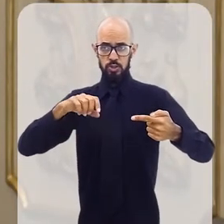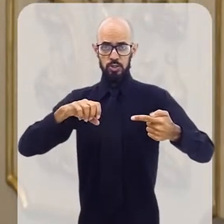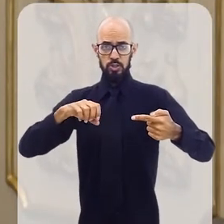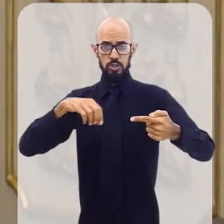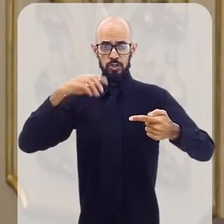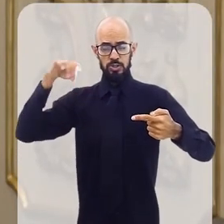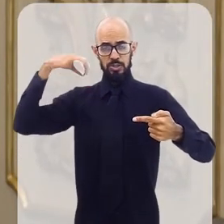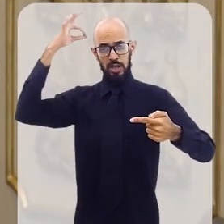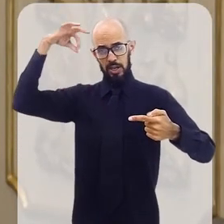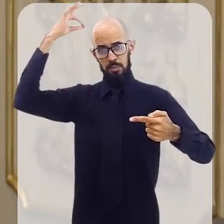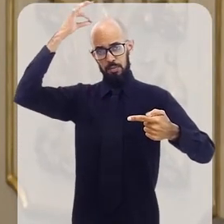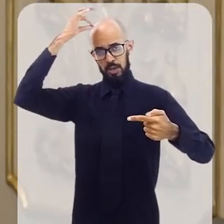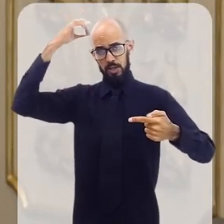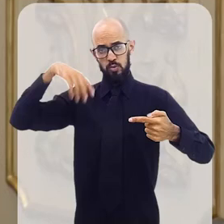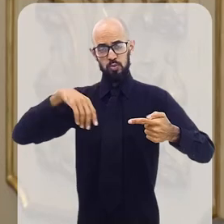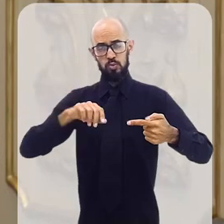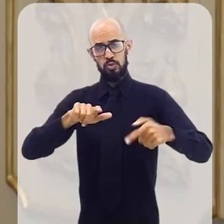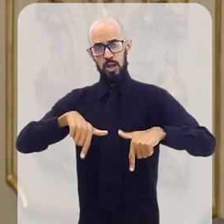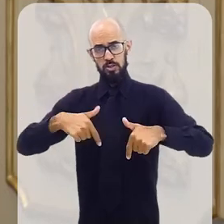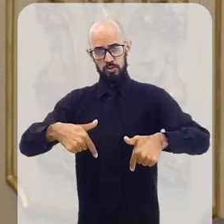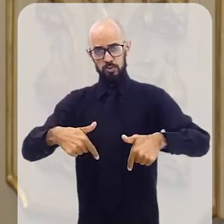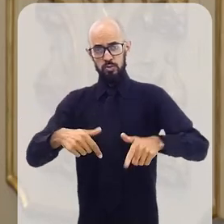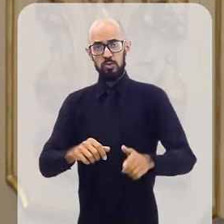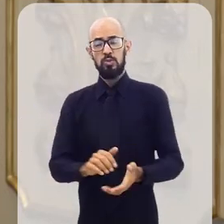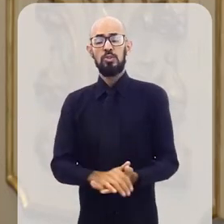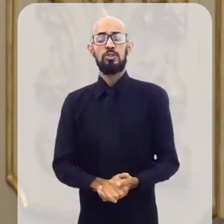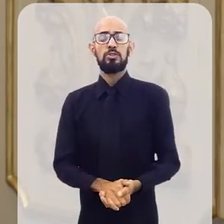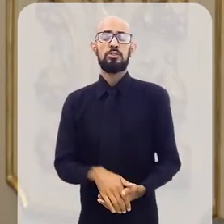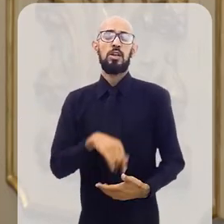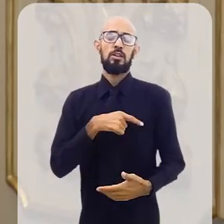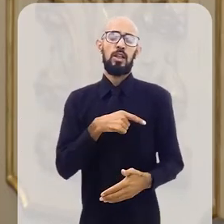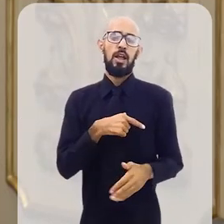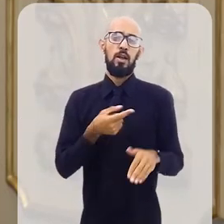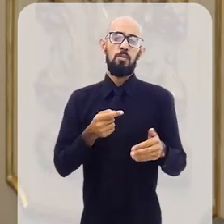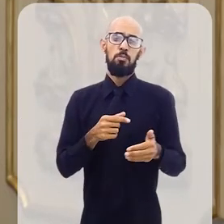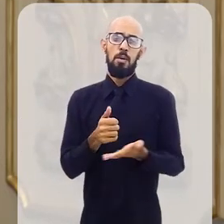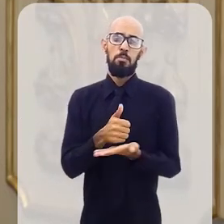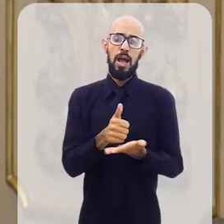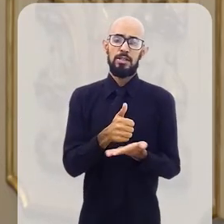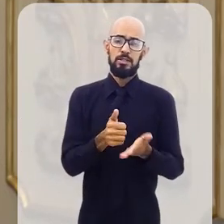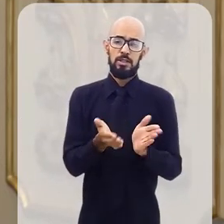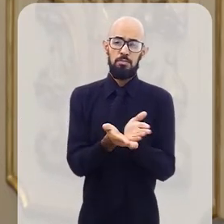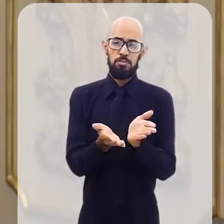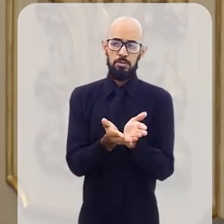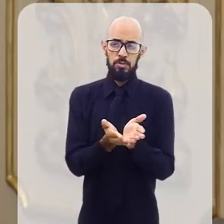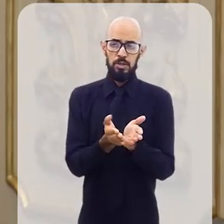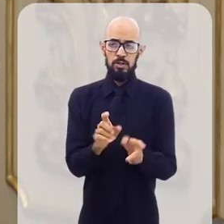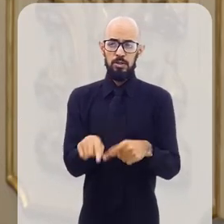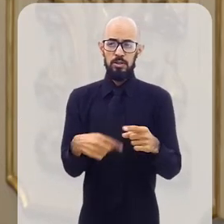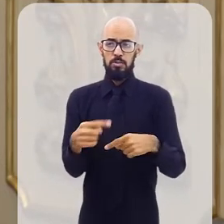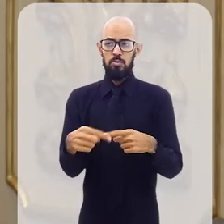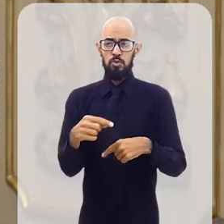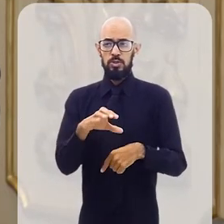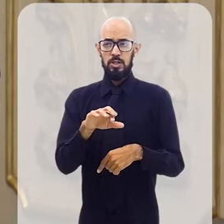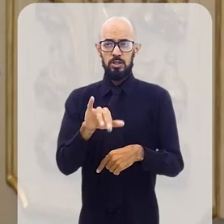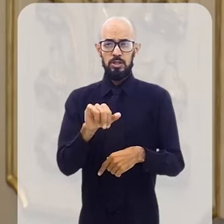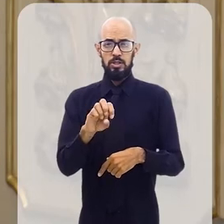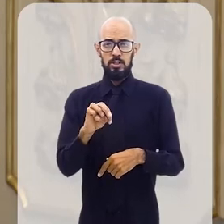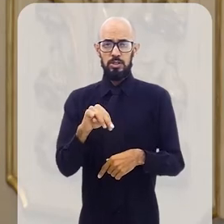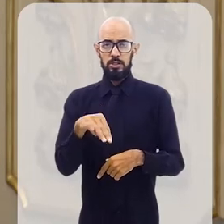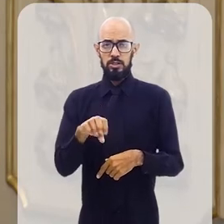igreja tem sua fundamentação bíblica e na tradição e logo após